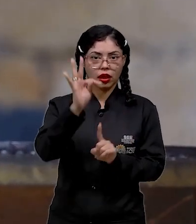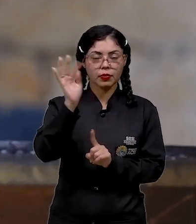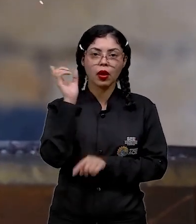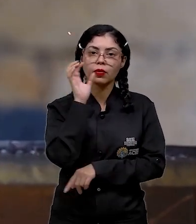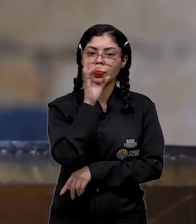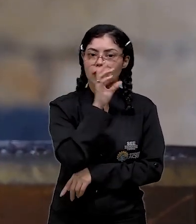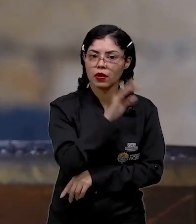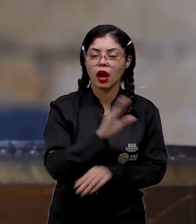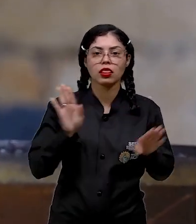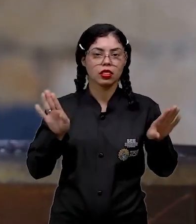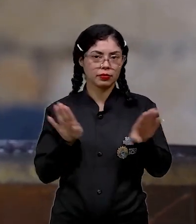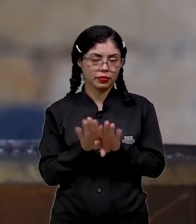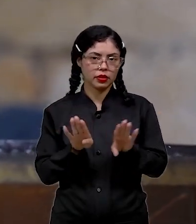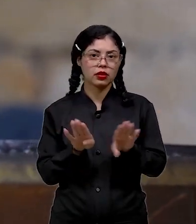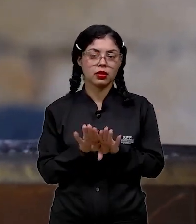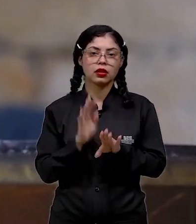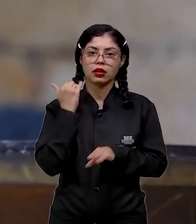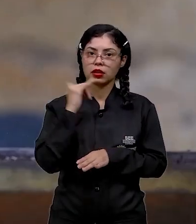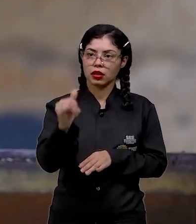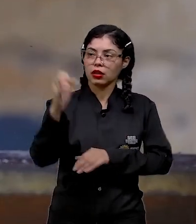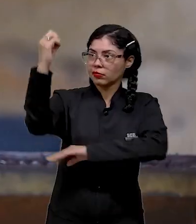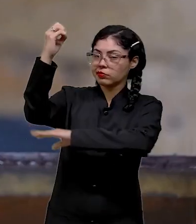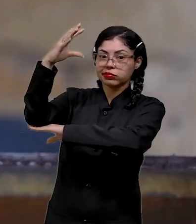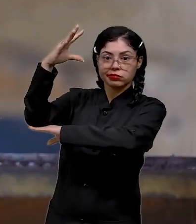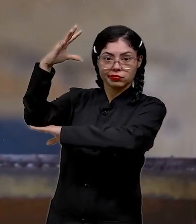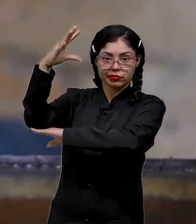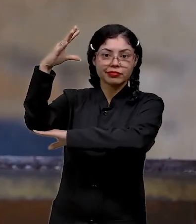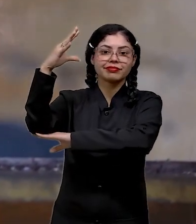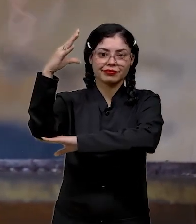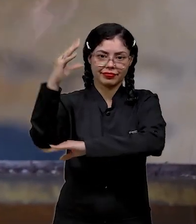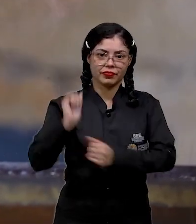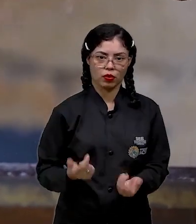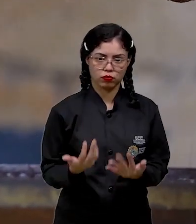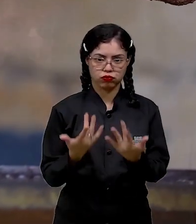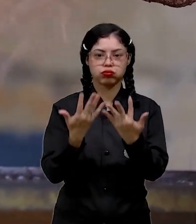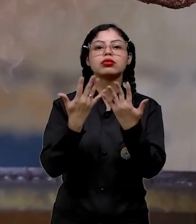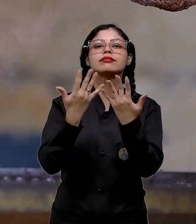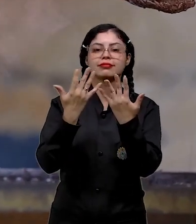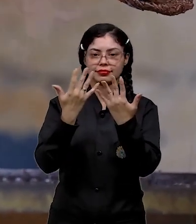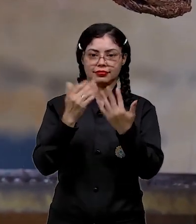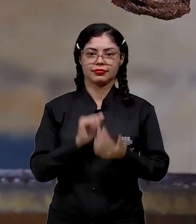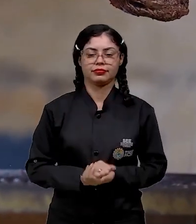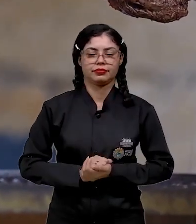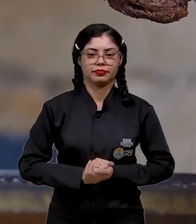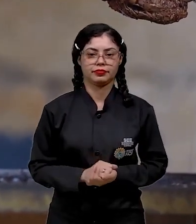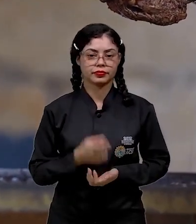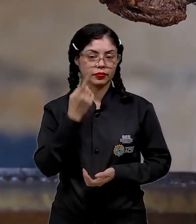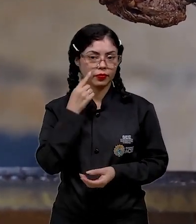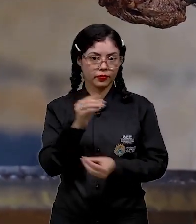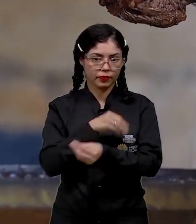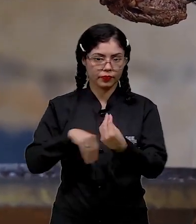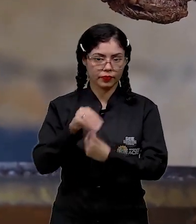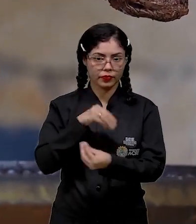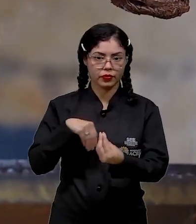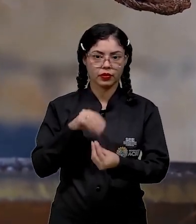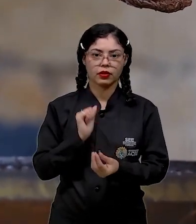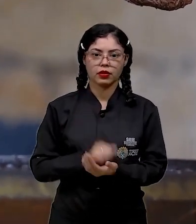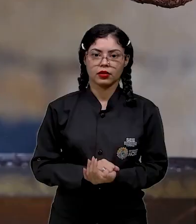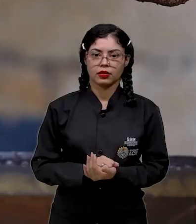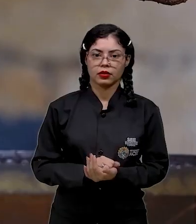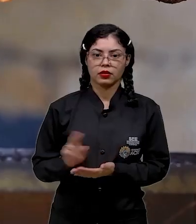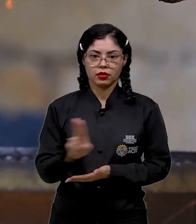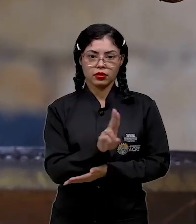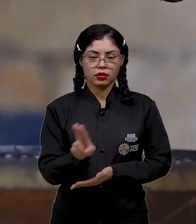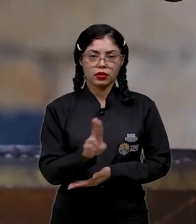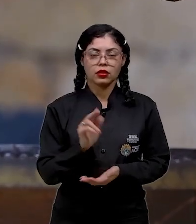calor, e também a energia luminosa, que é a chama que a gente vê. Então, essa reação ali